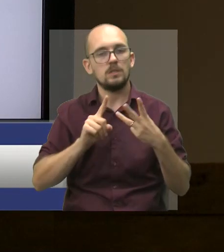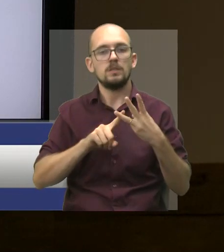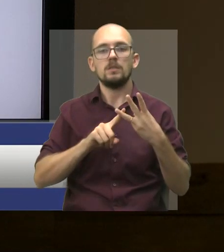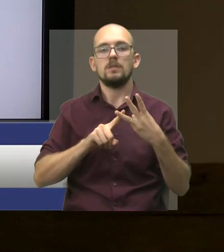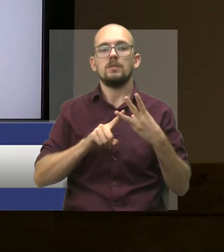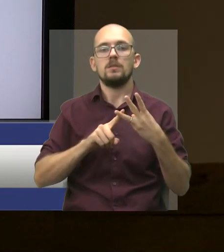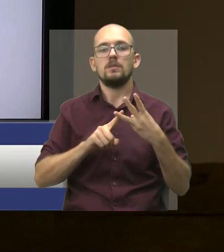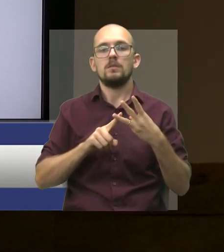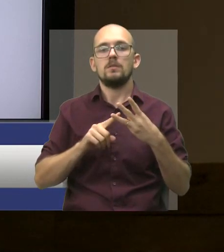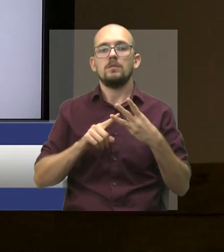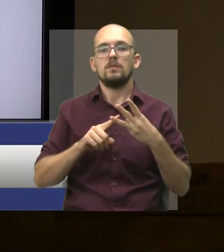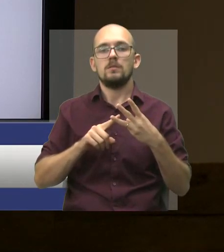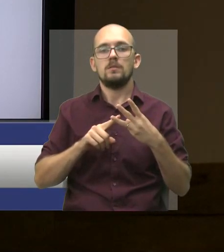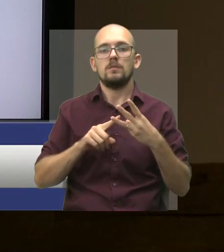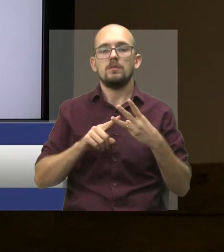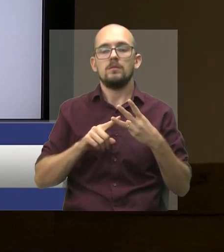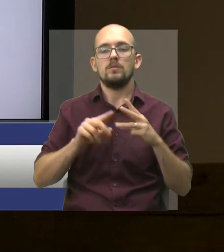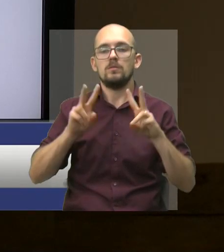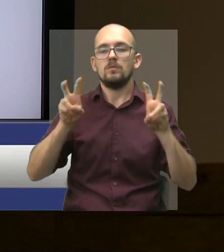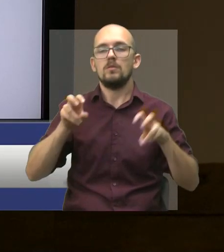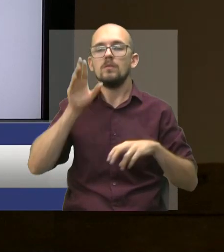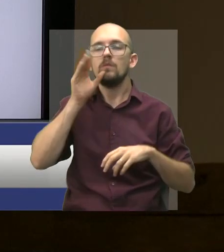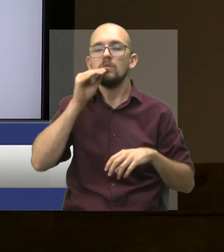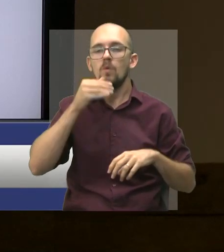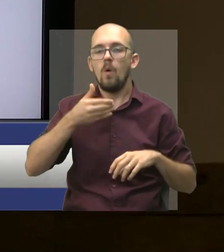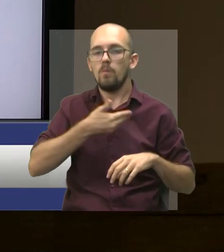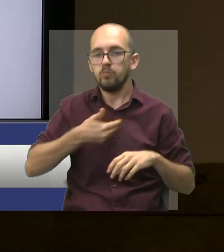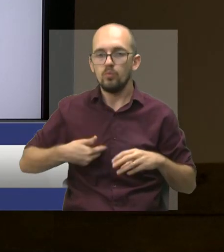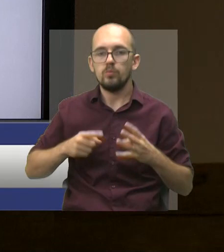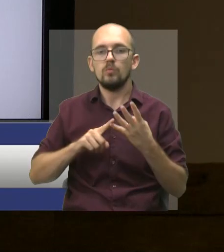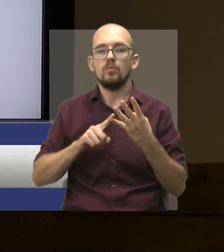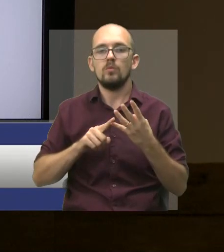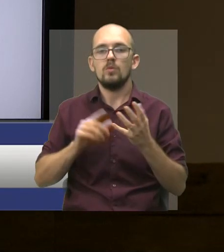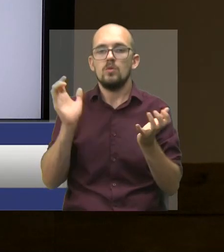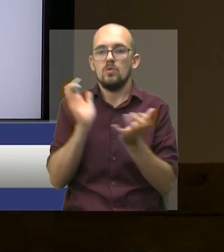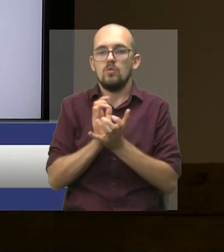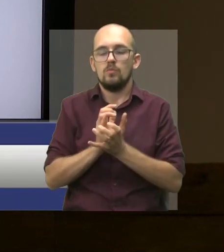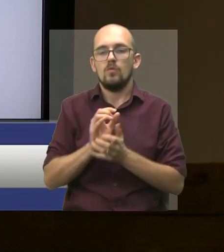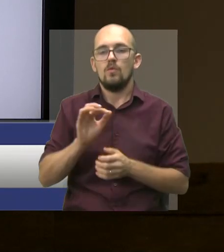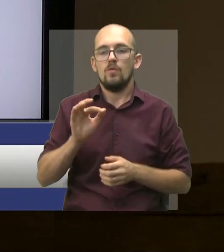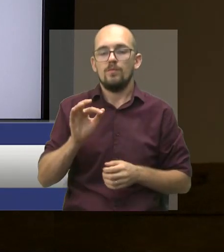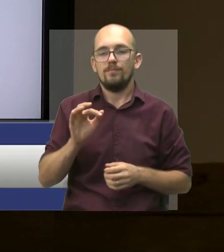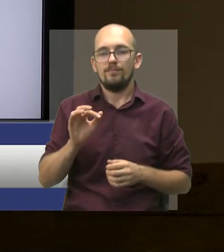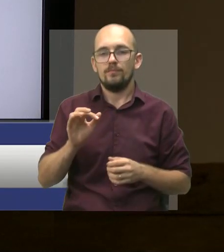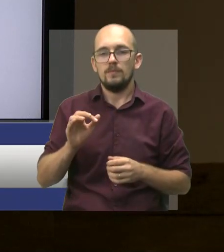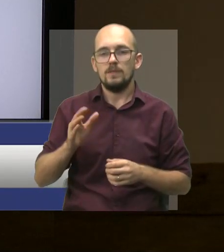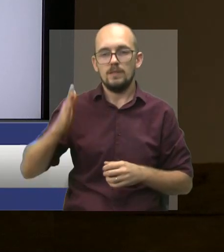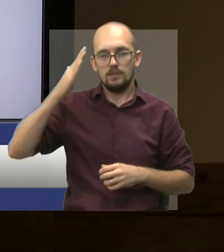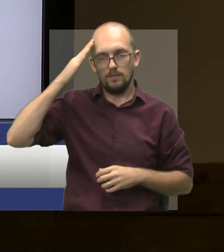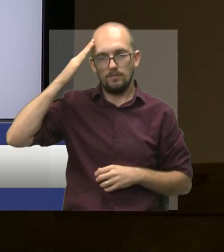do regime do servidor público, Forças Armadas, por que será?